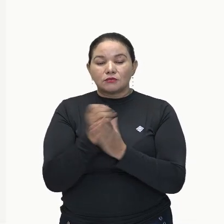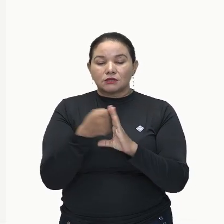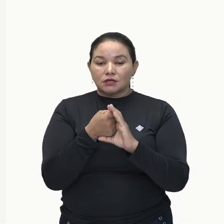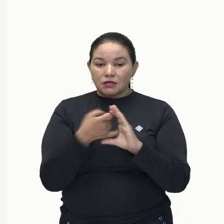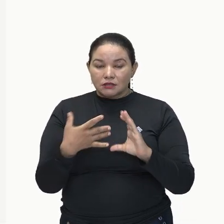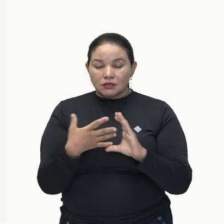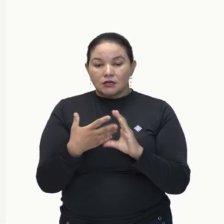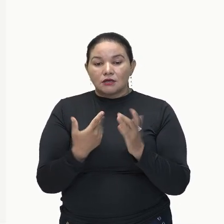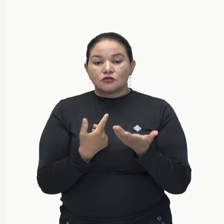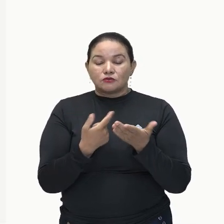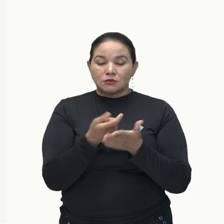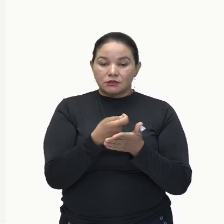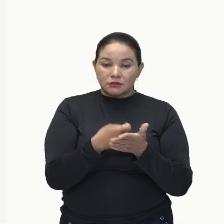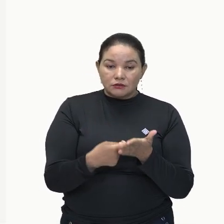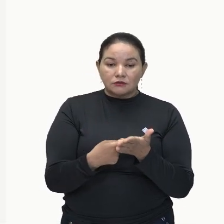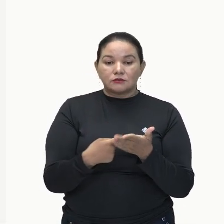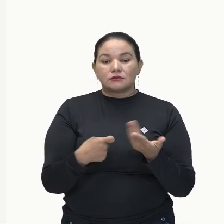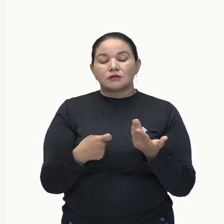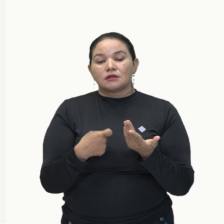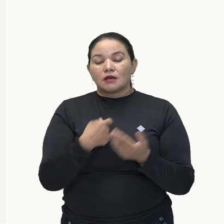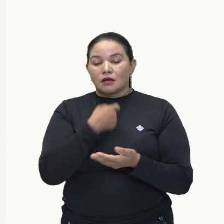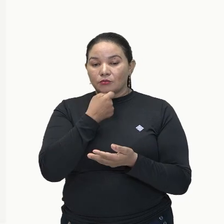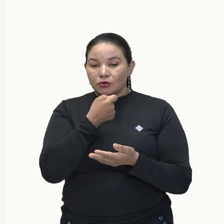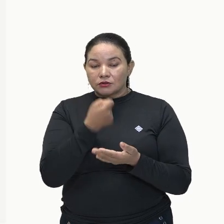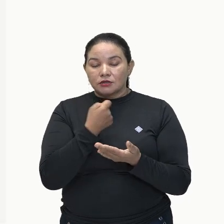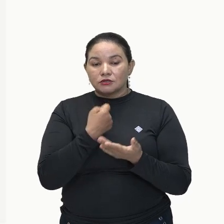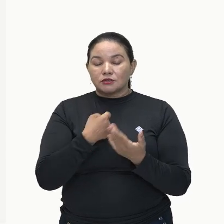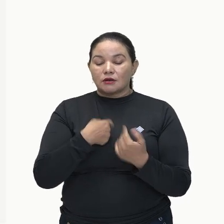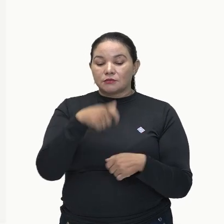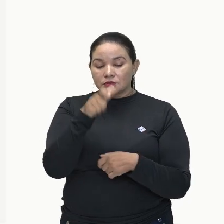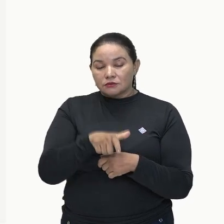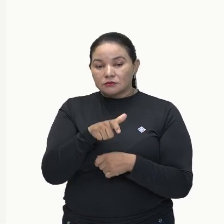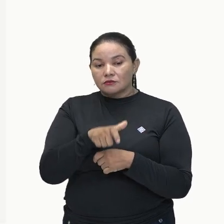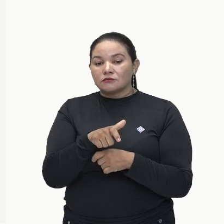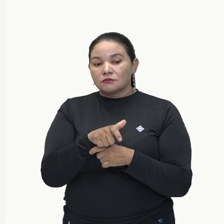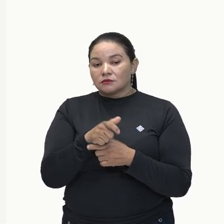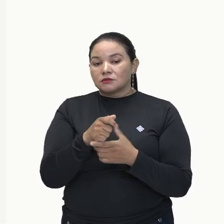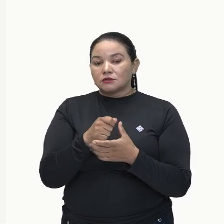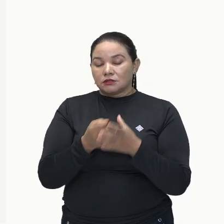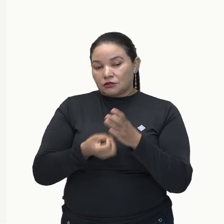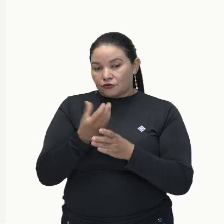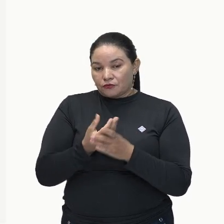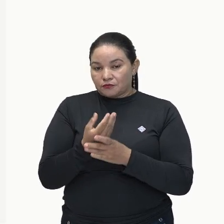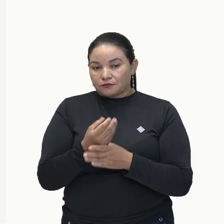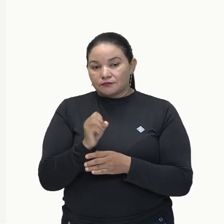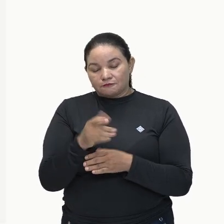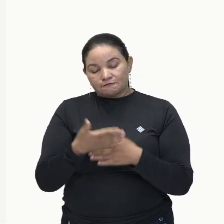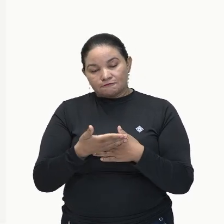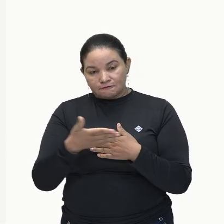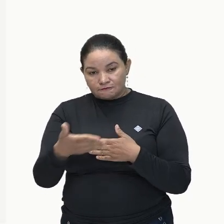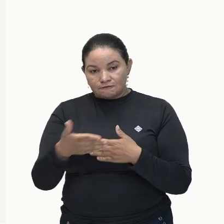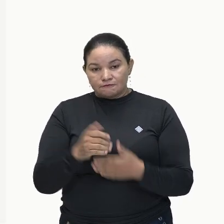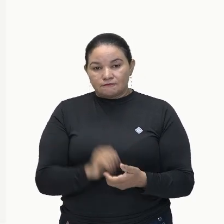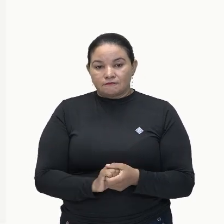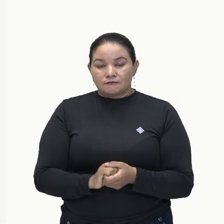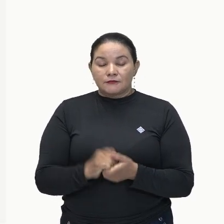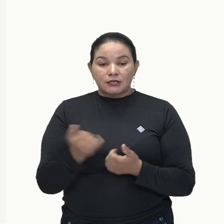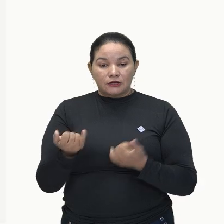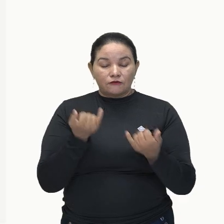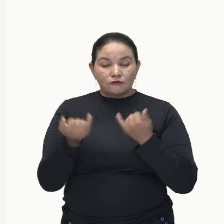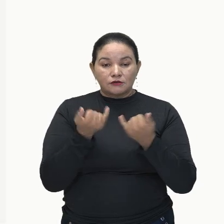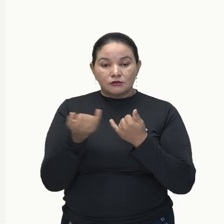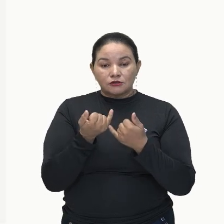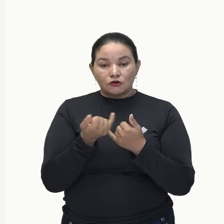como a assinatura da reportagem pela pessoa que realizou, ok? Muito bem, então vamos prosseguindo aí com mais informações